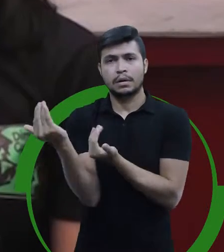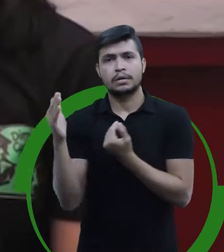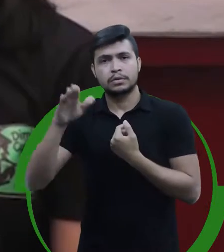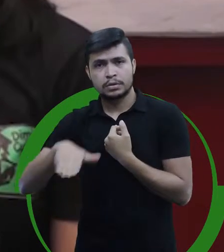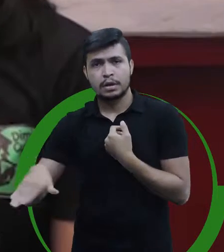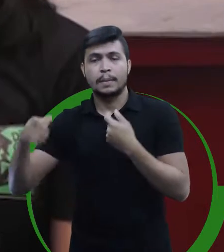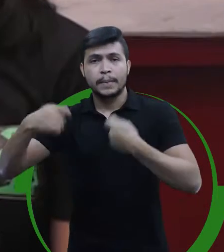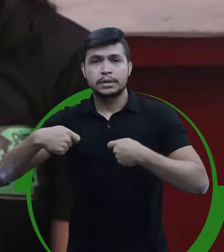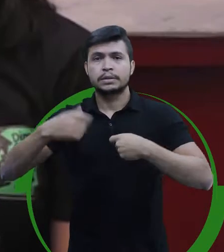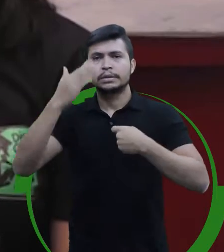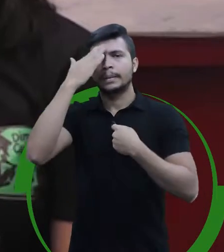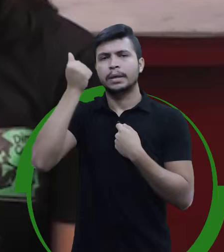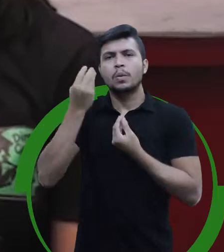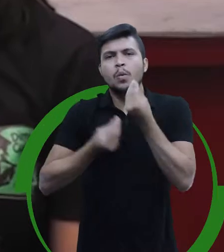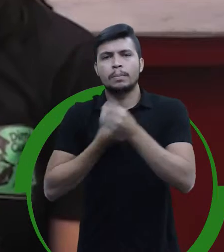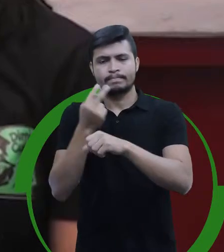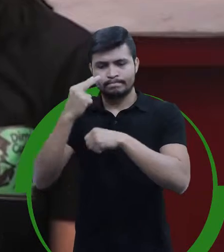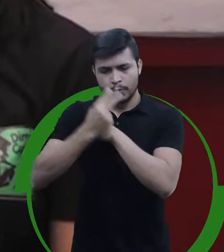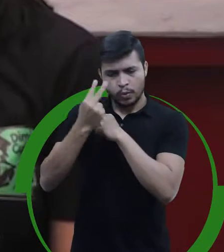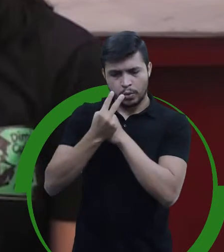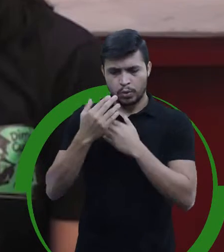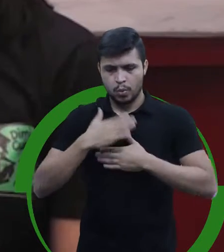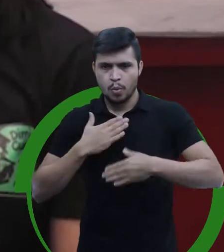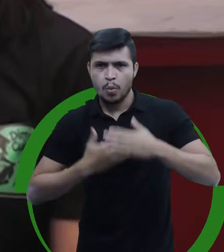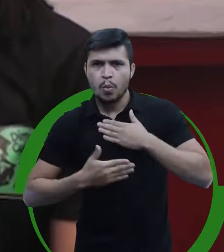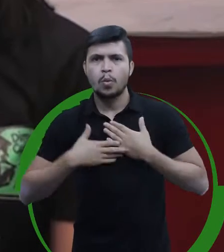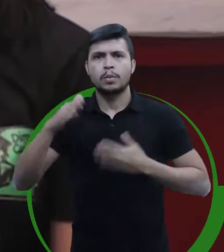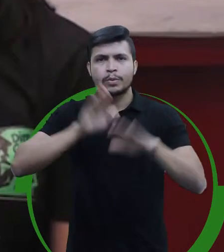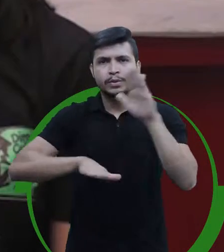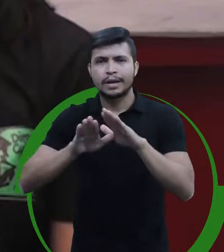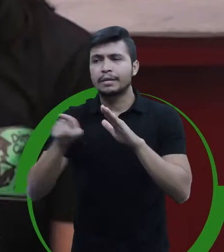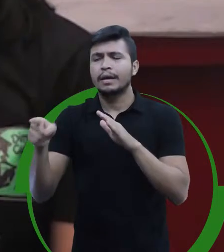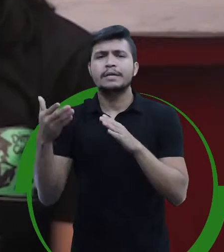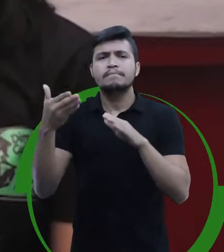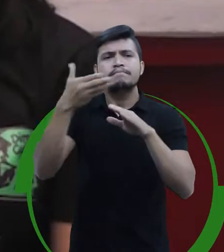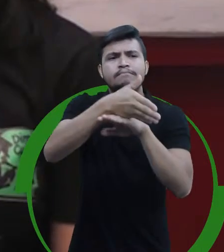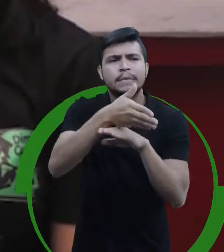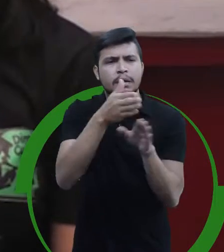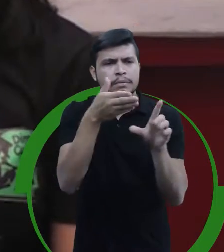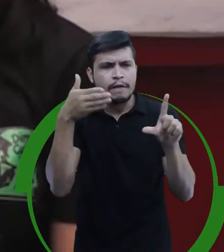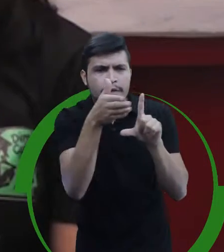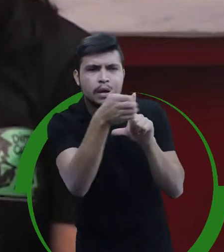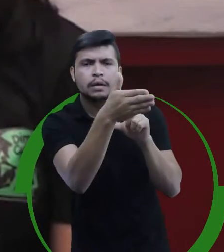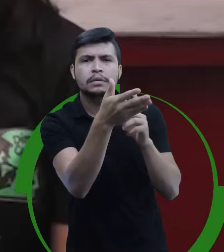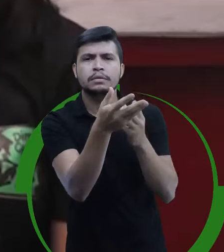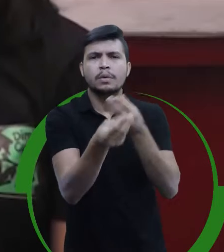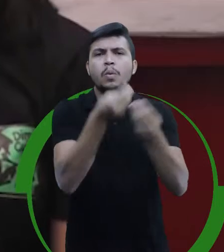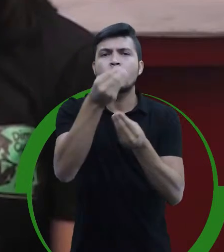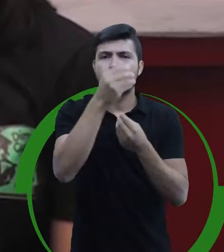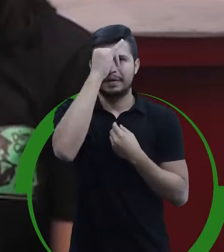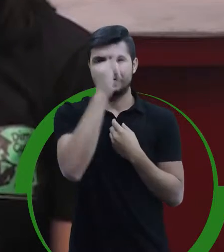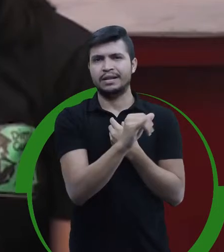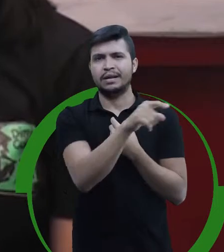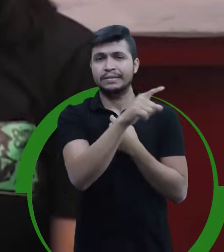próprio corpo e das interações que ele pode fazer, das dinâmicas sociais que ele pode criar que não sejam de risco